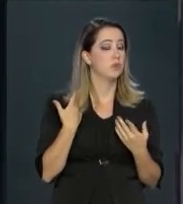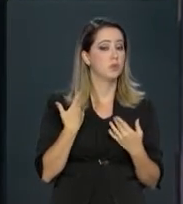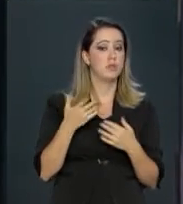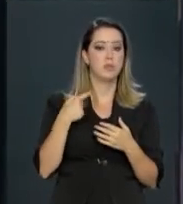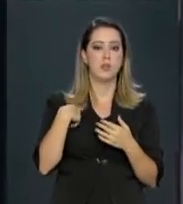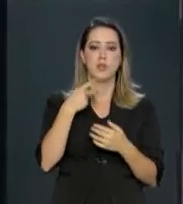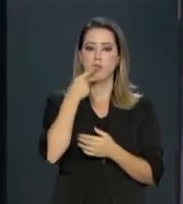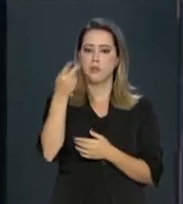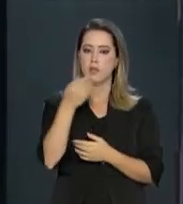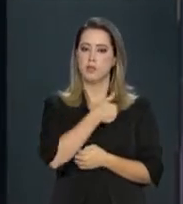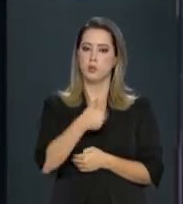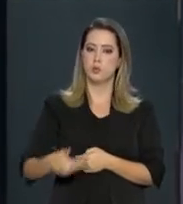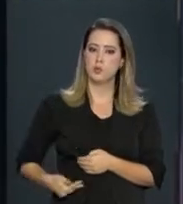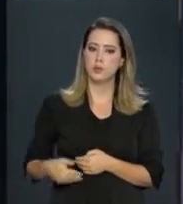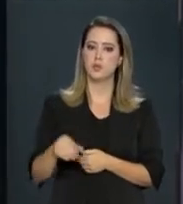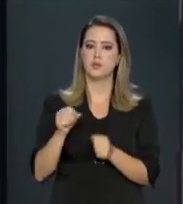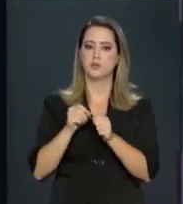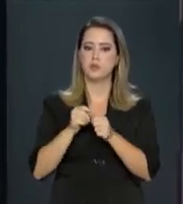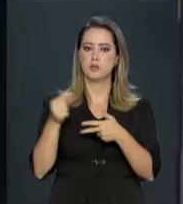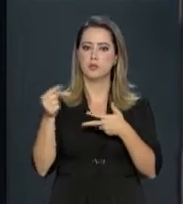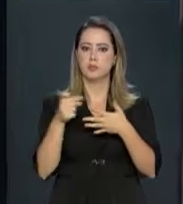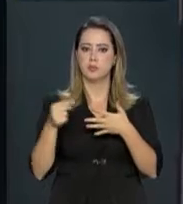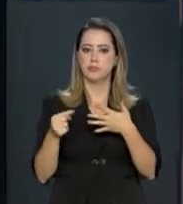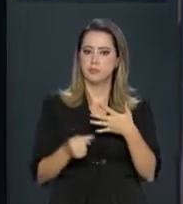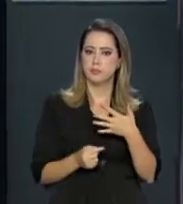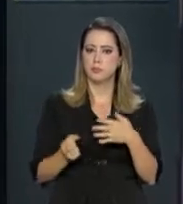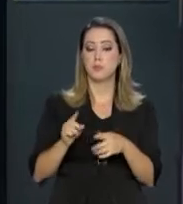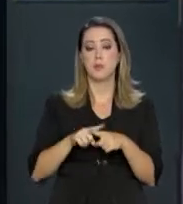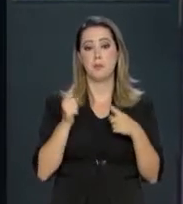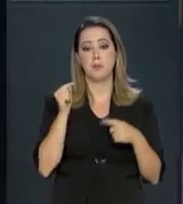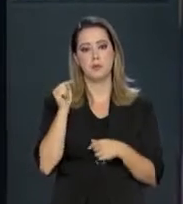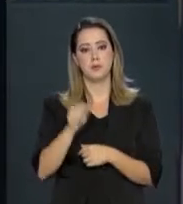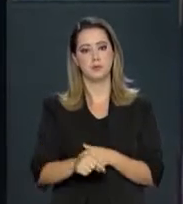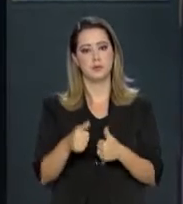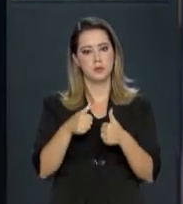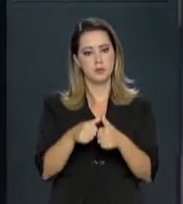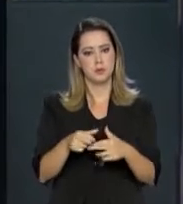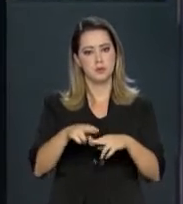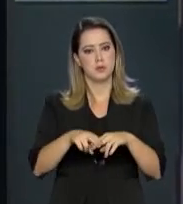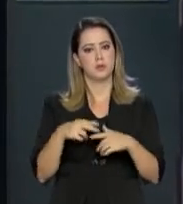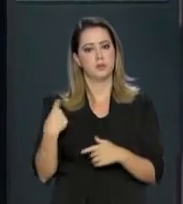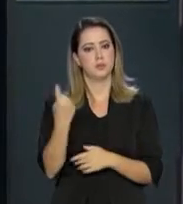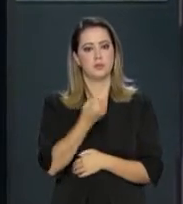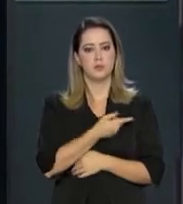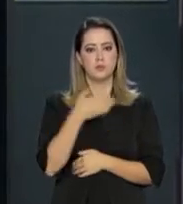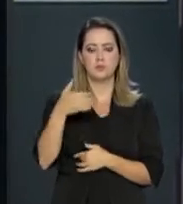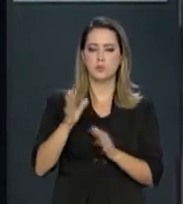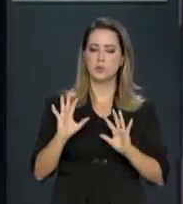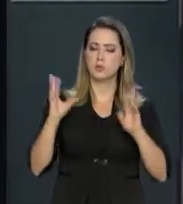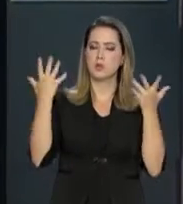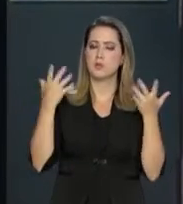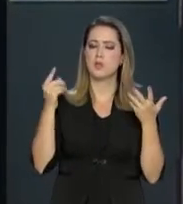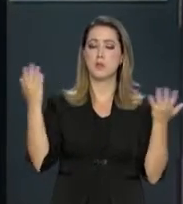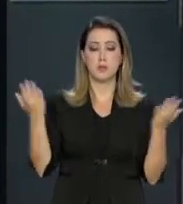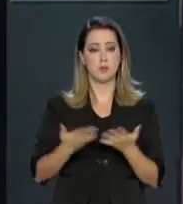prestação de contas do governo. E aqui, em face dessa